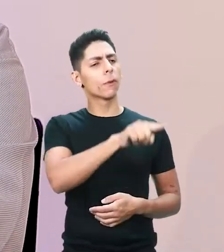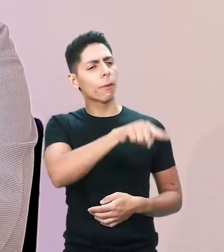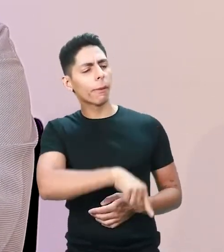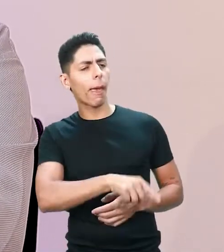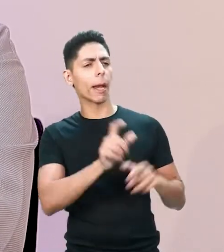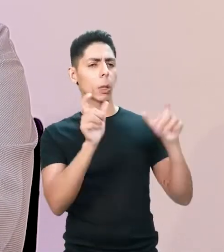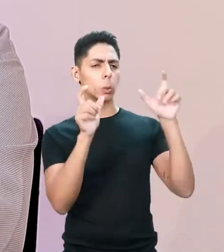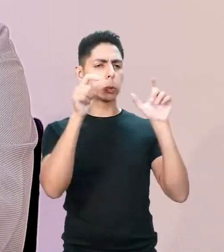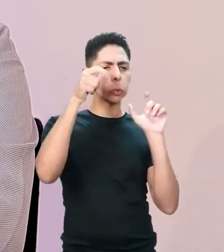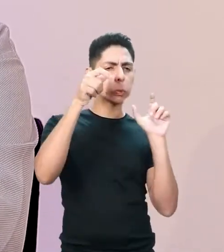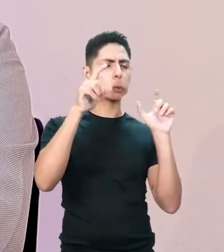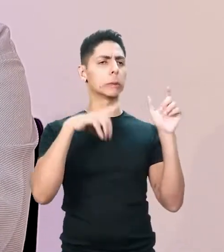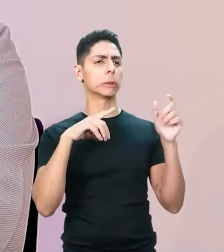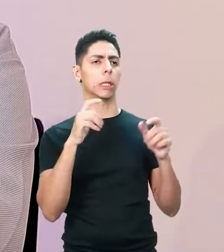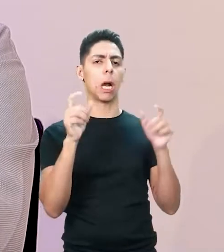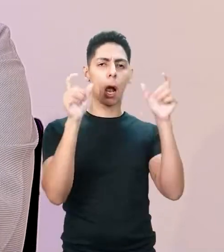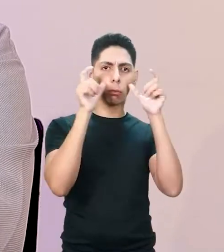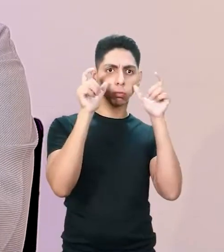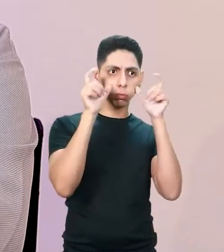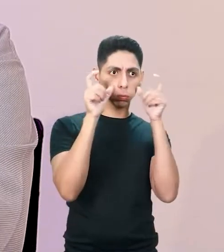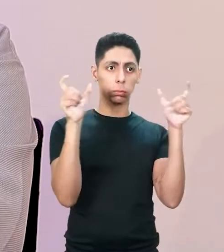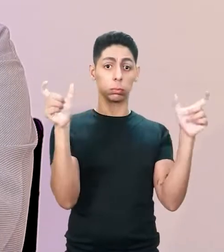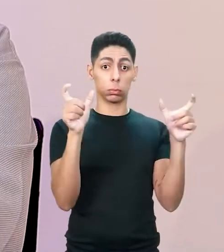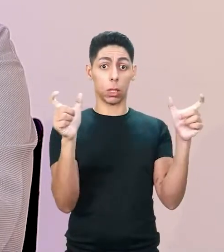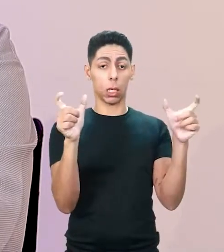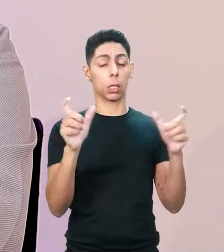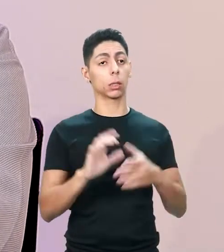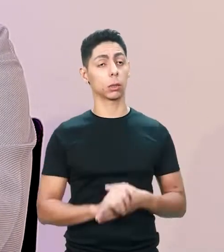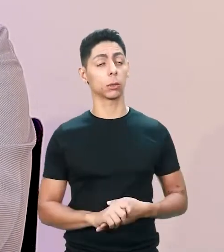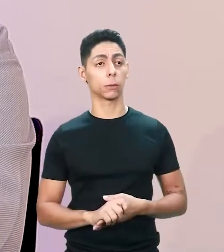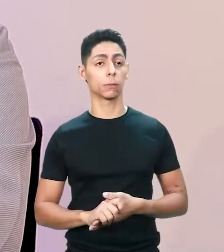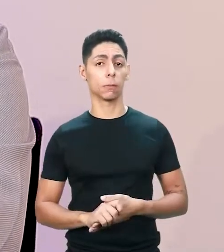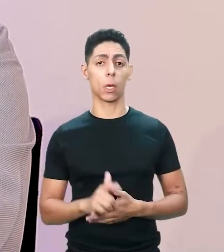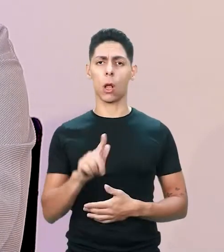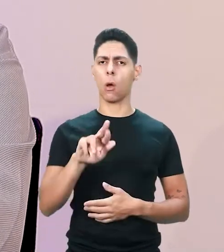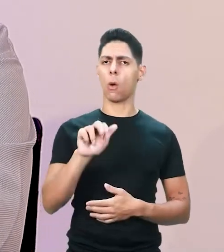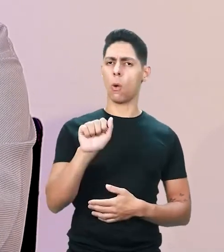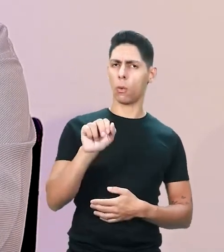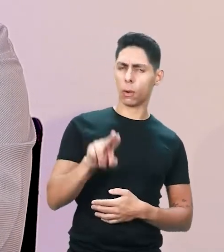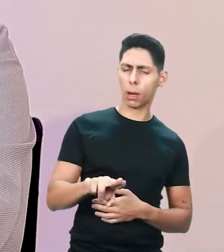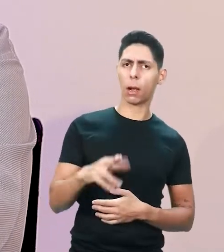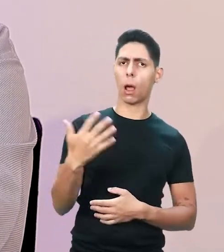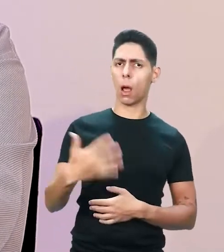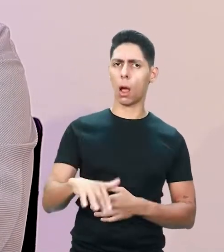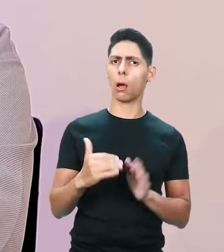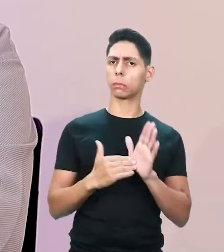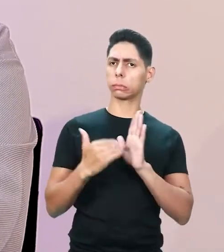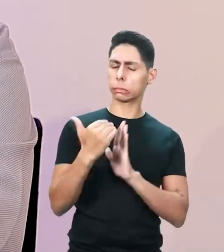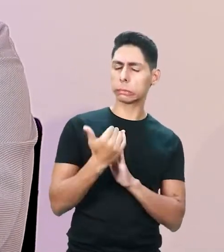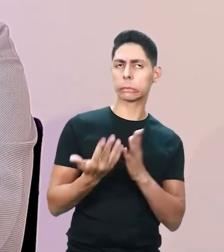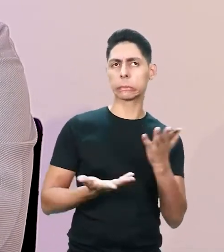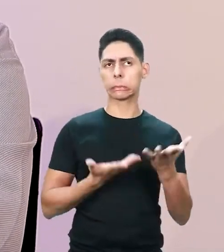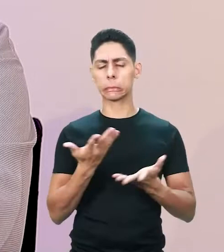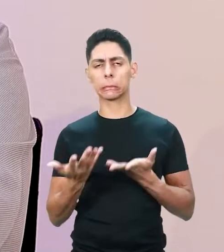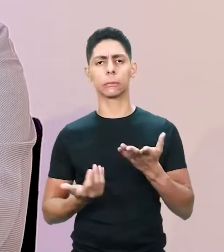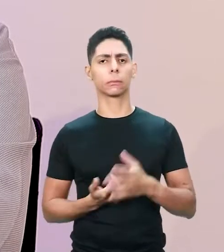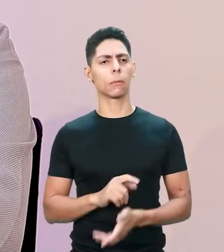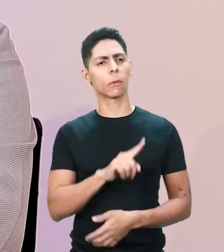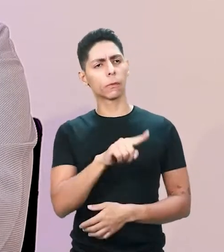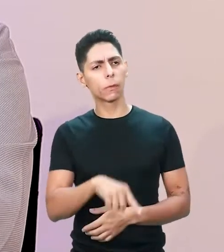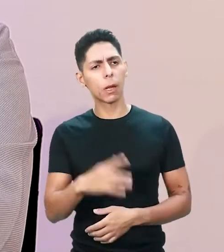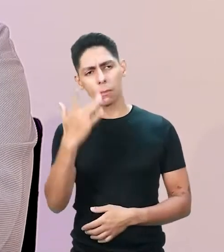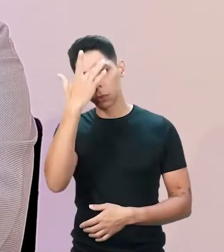caolho, de óculos, acredito que um grau assim bastante relevante. Você era um